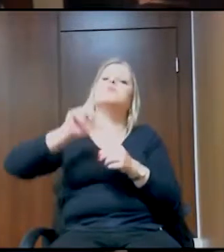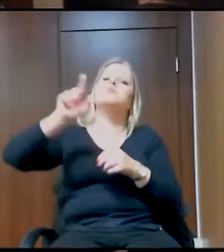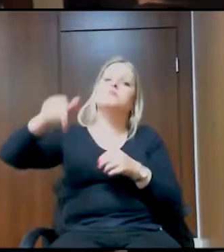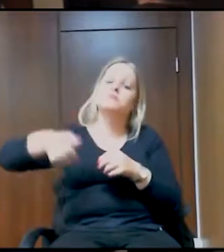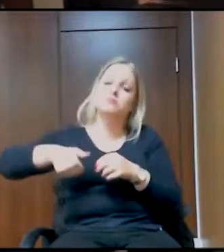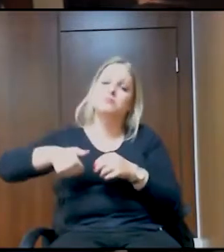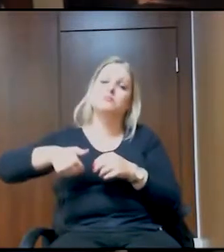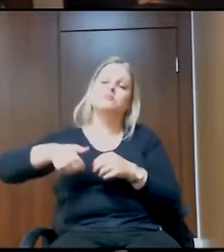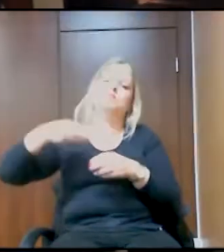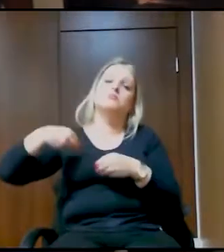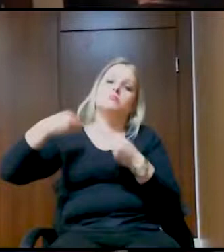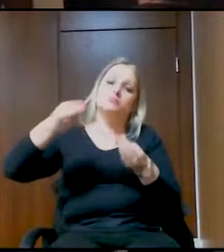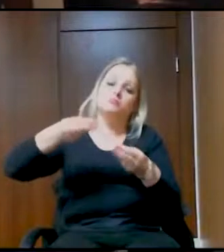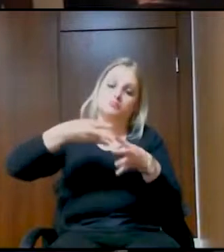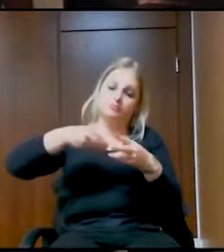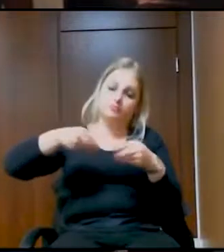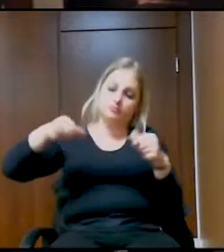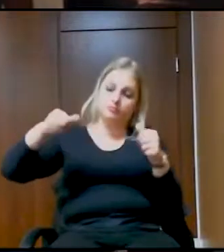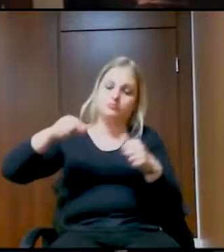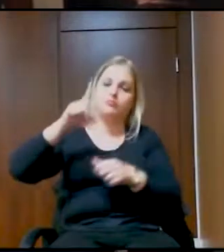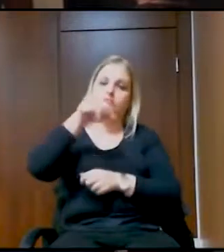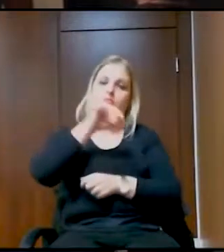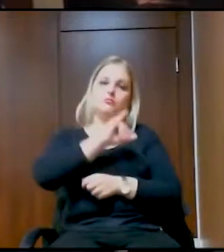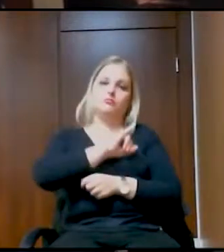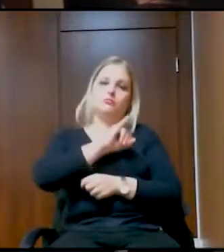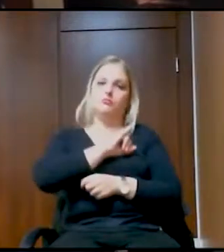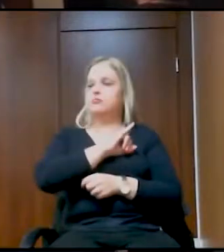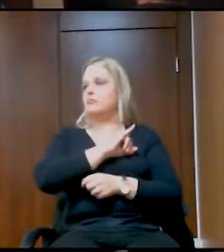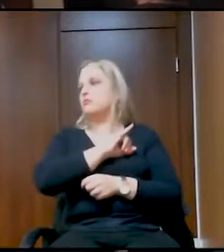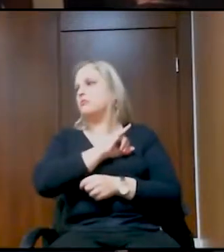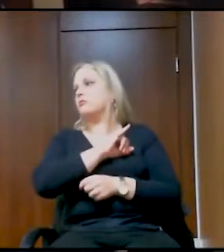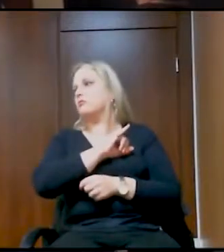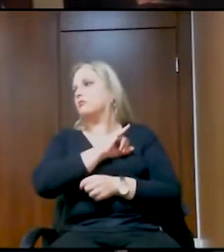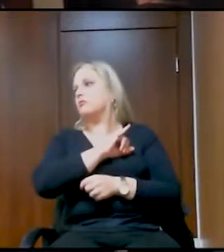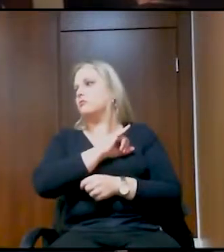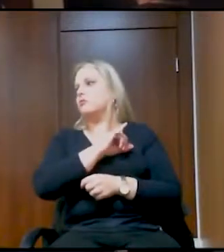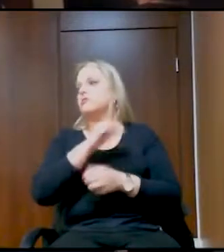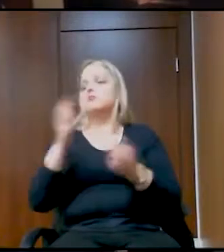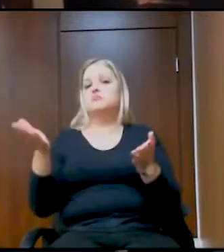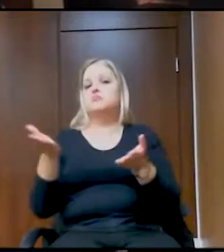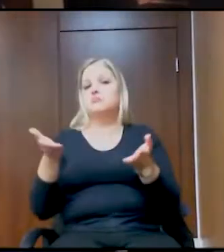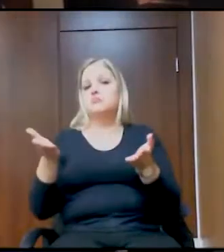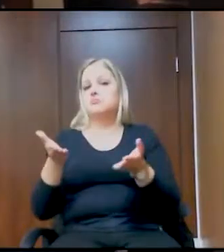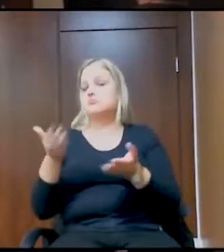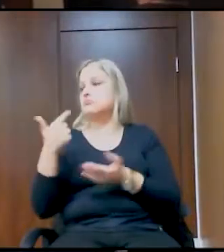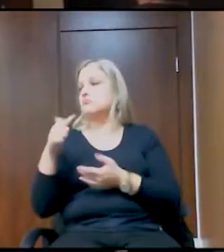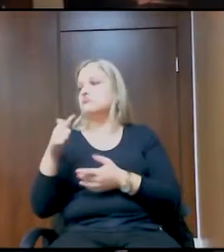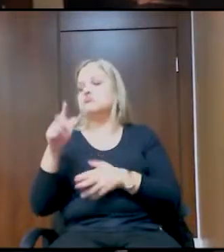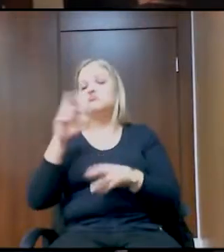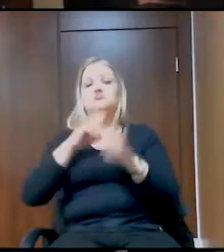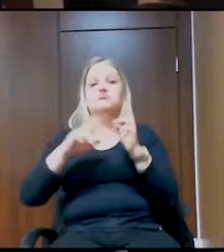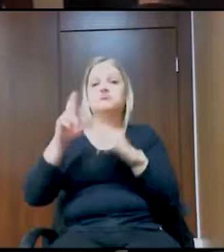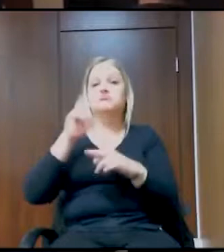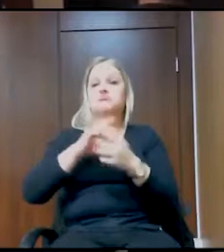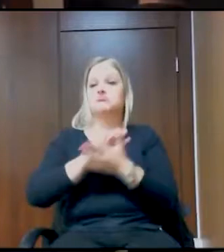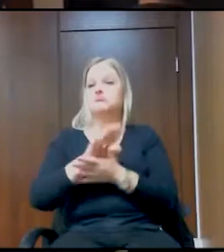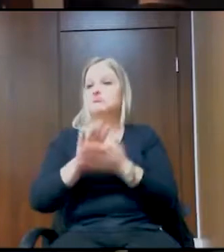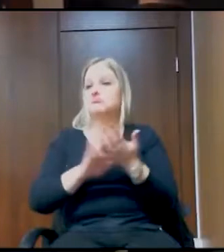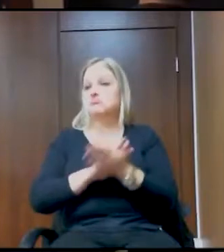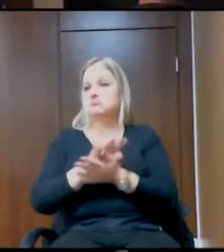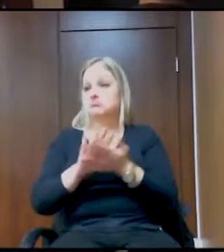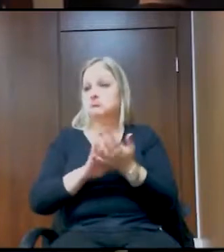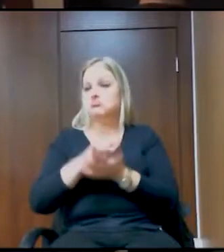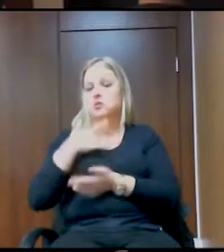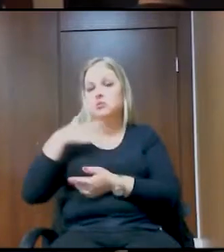deram para a gente foi lá em Itaquera. Mas até agora, secretário, nenhuma resposta, nada, não sabemos